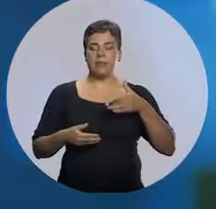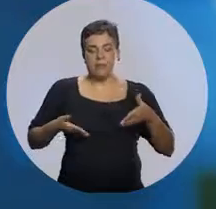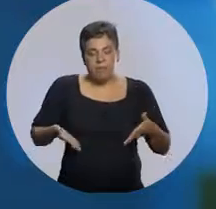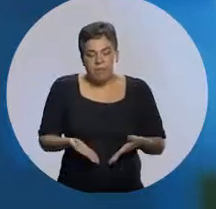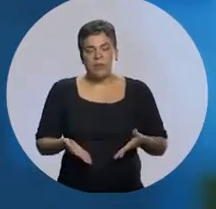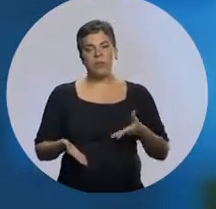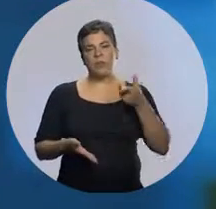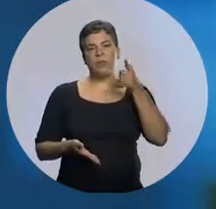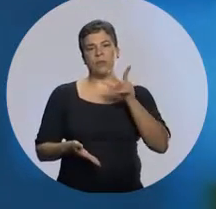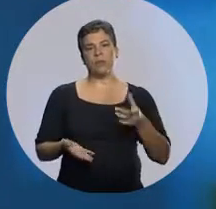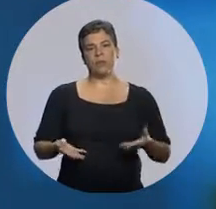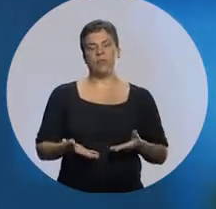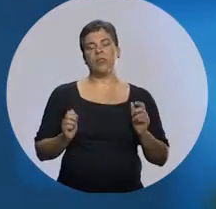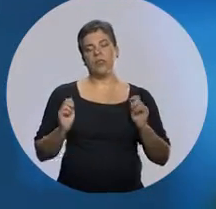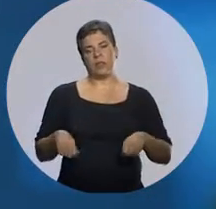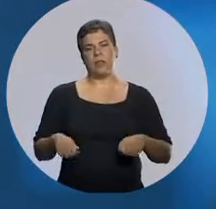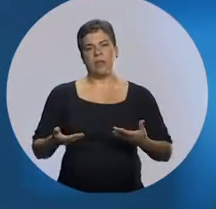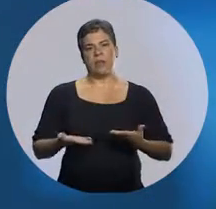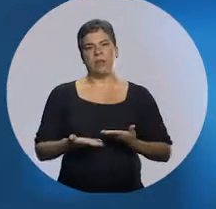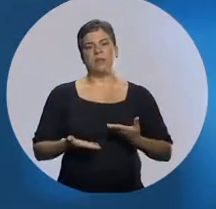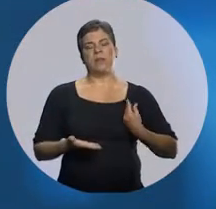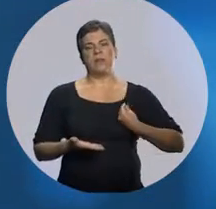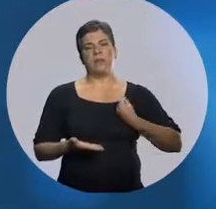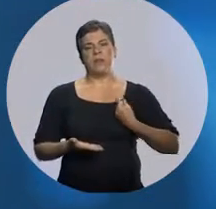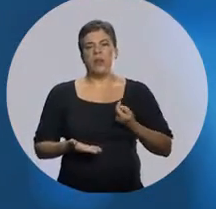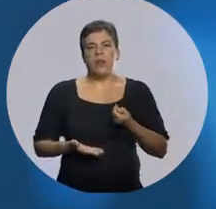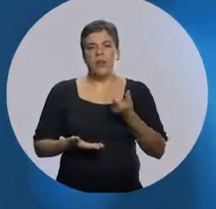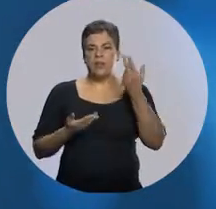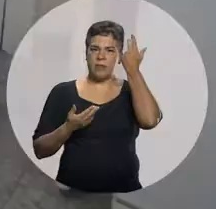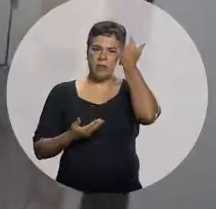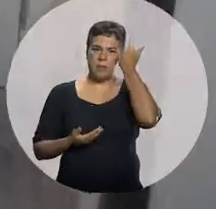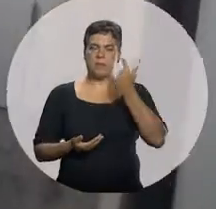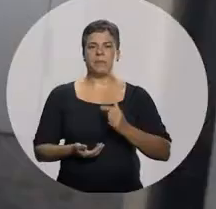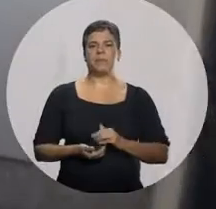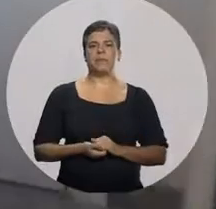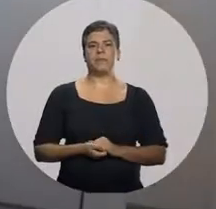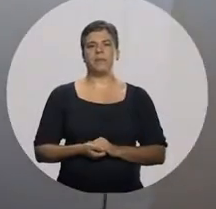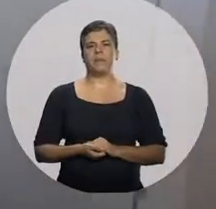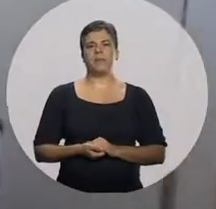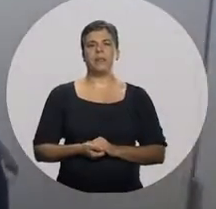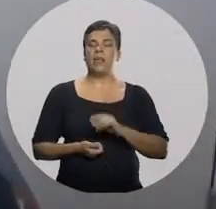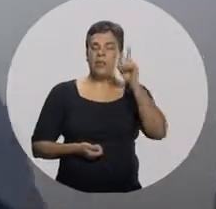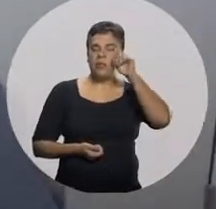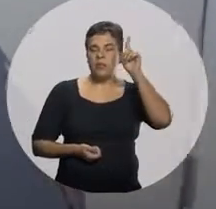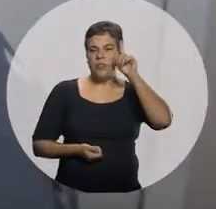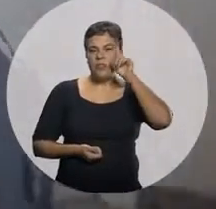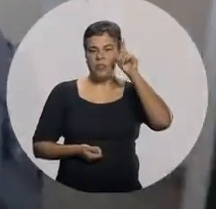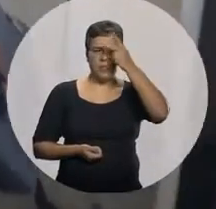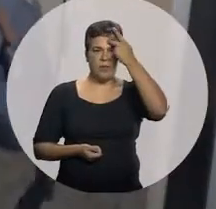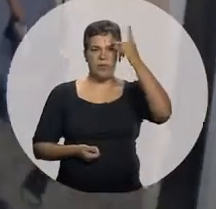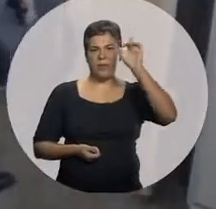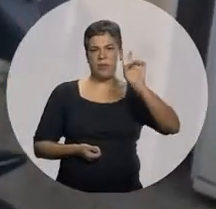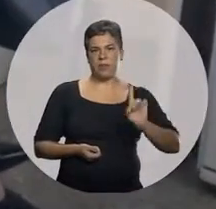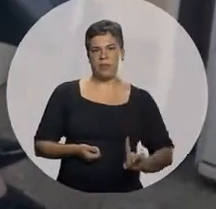essa condição que eu tenho hoje, o que me permite ter uma vida quase normal. O dia a